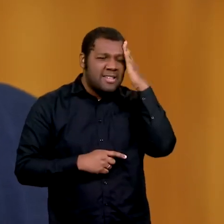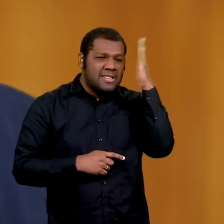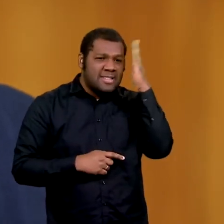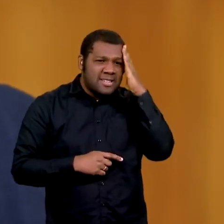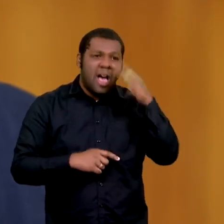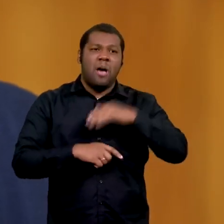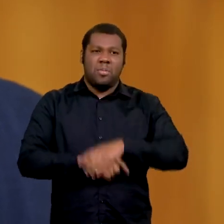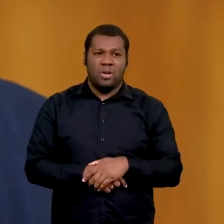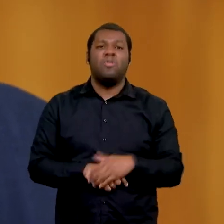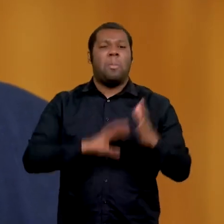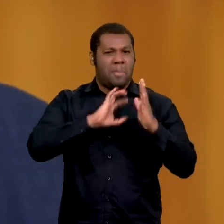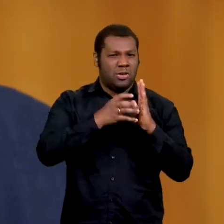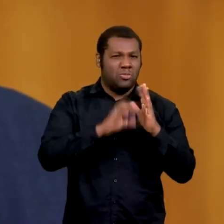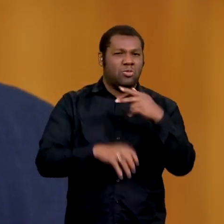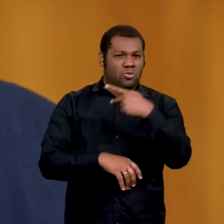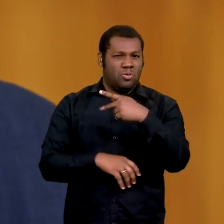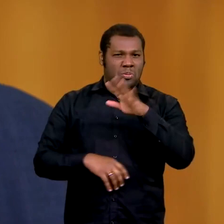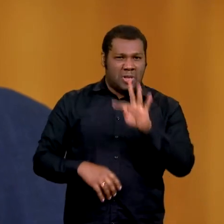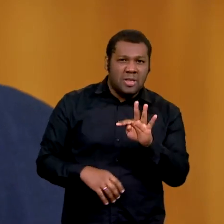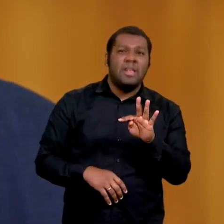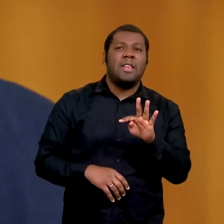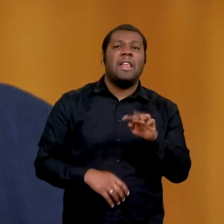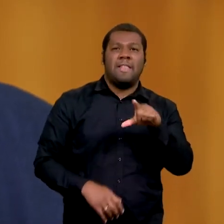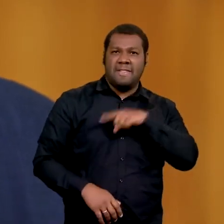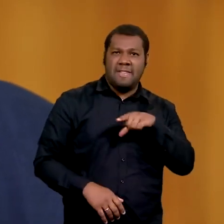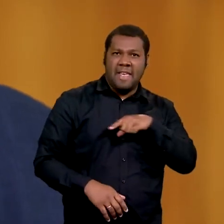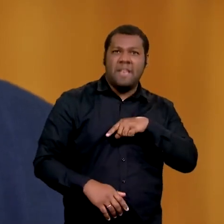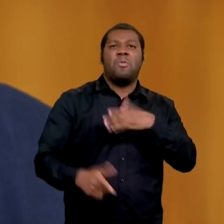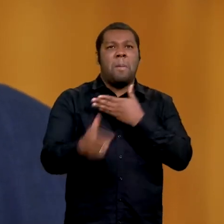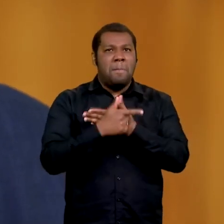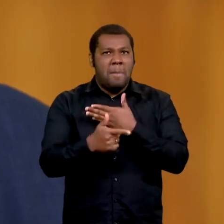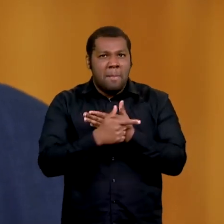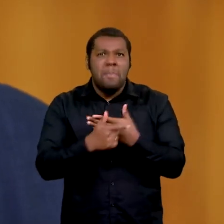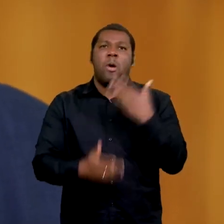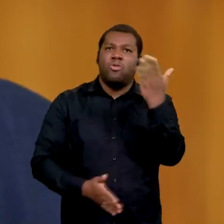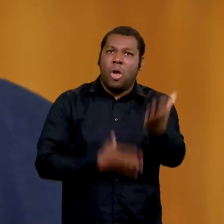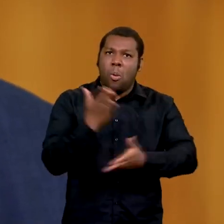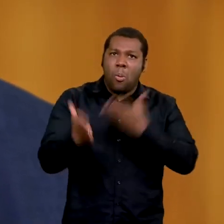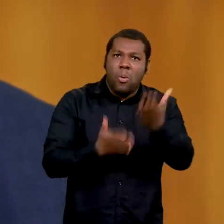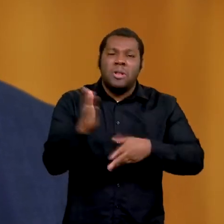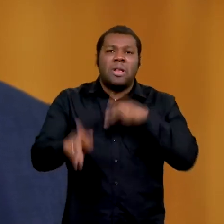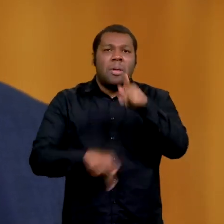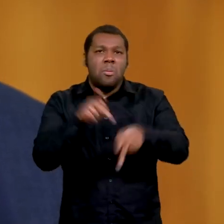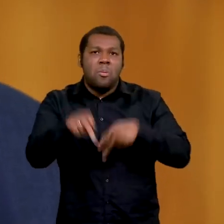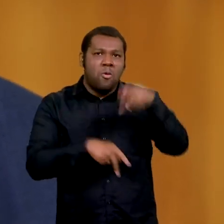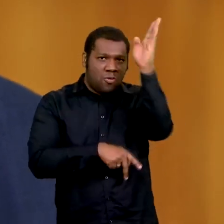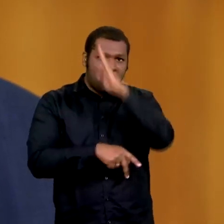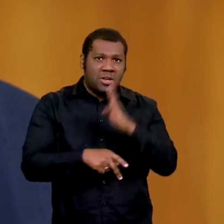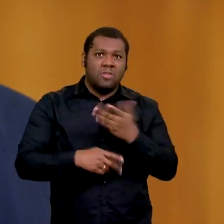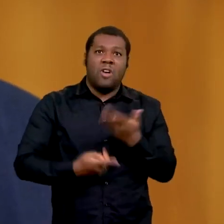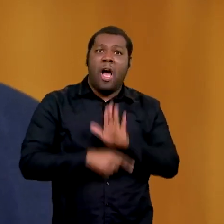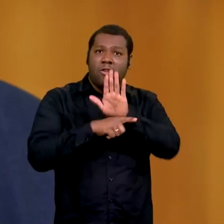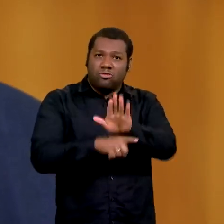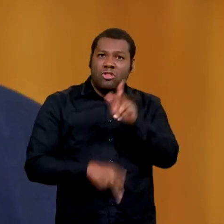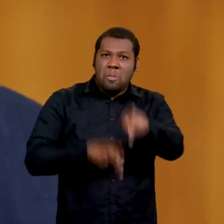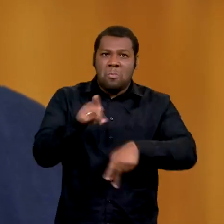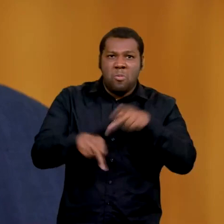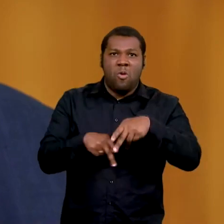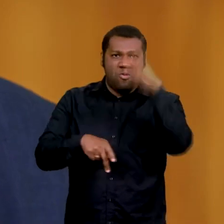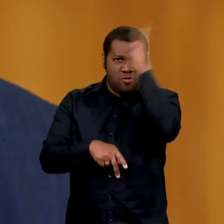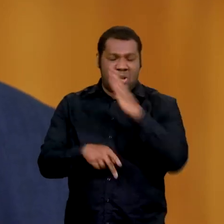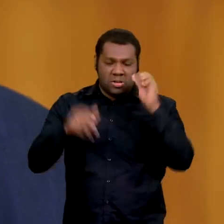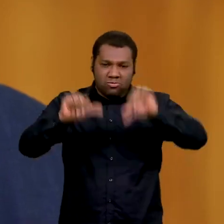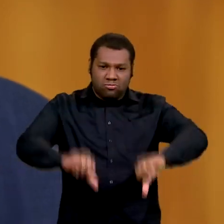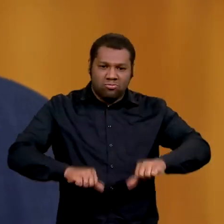Assumimos publicamente e cuidado desse povo é a nossa missão fazer com que o povo melhor de vida é a nossa